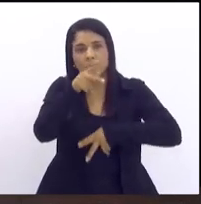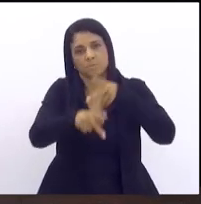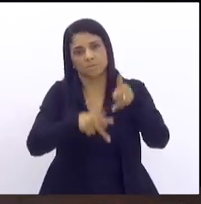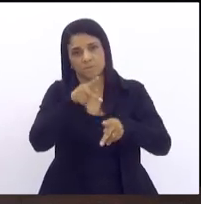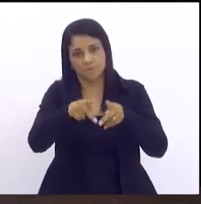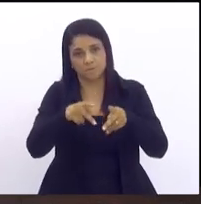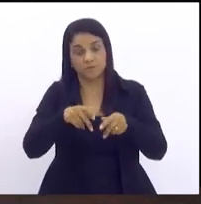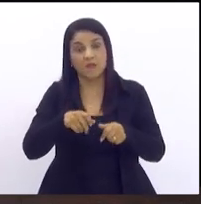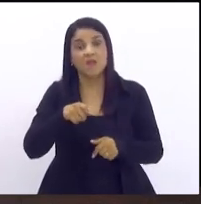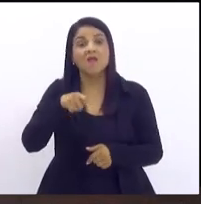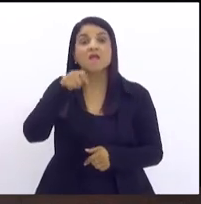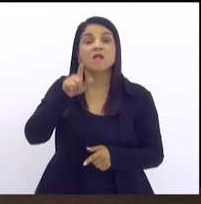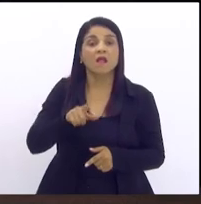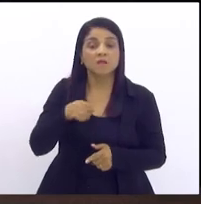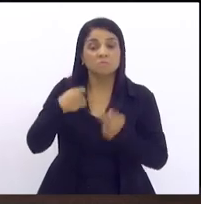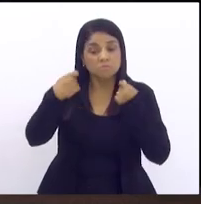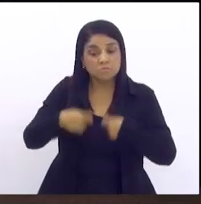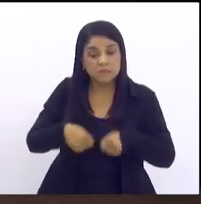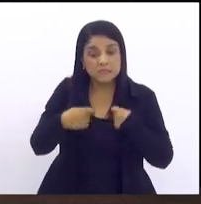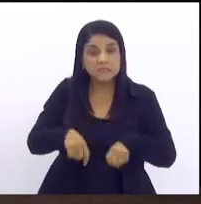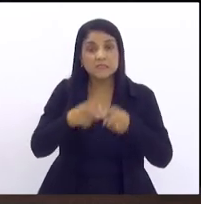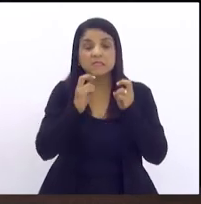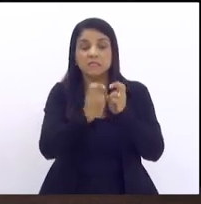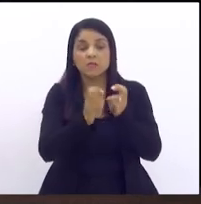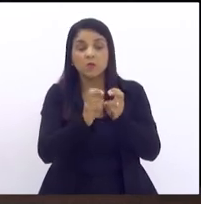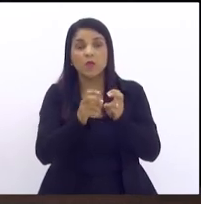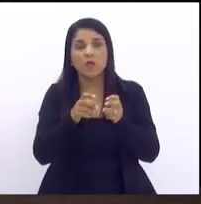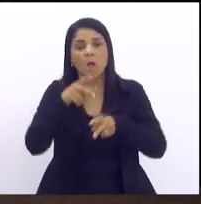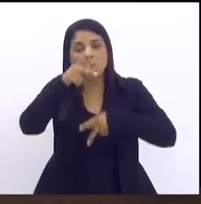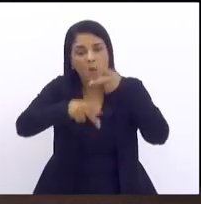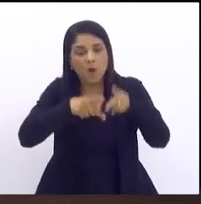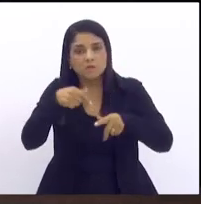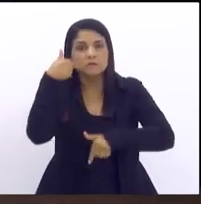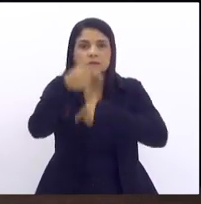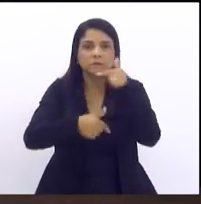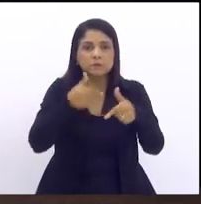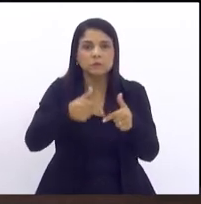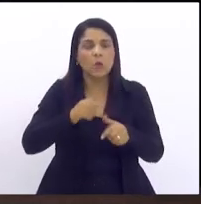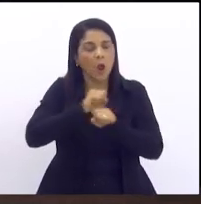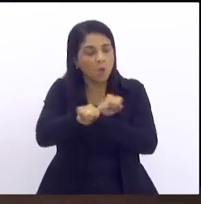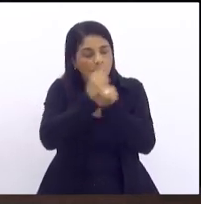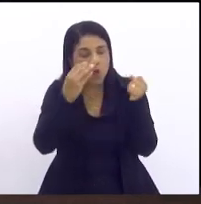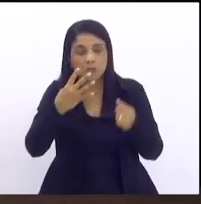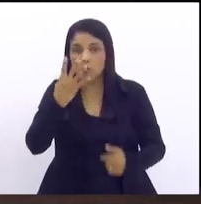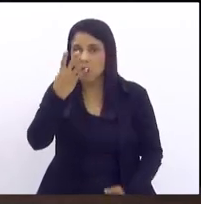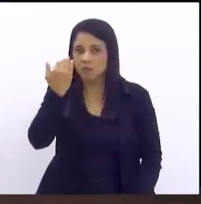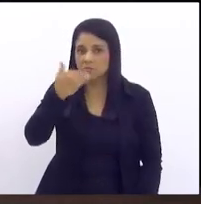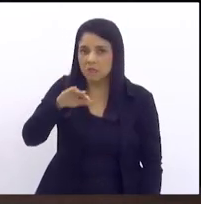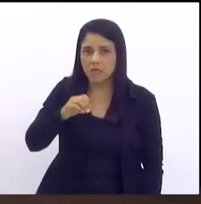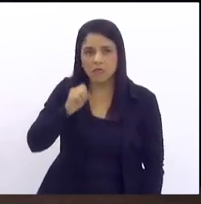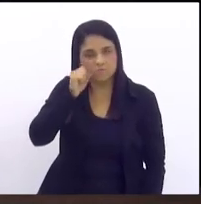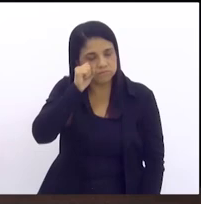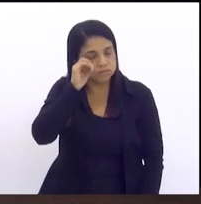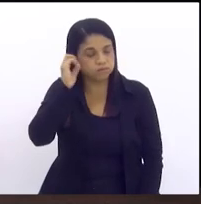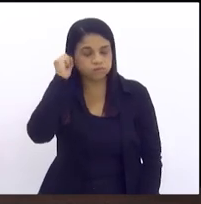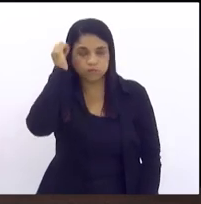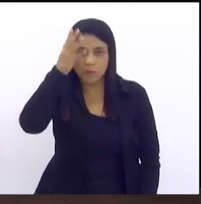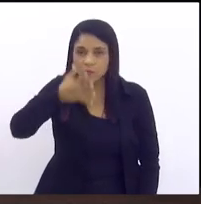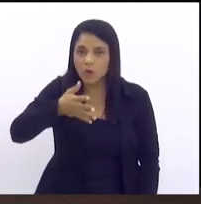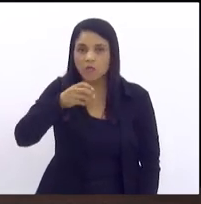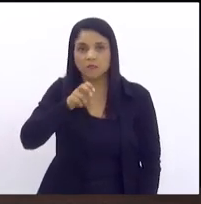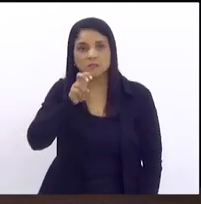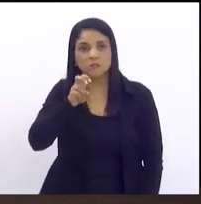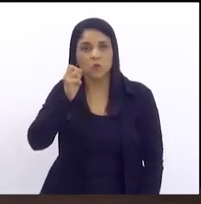anda de trem é o povo trabalhador, que acorda 4h30 da manhã, 5h da manhã, para trabalhar no centro da cidade, que tem que